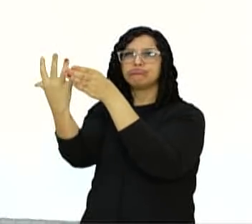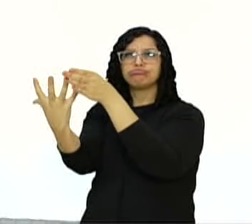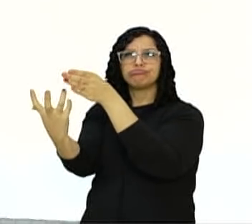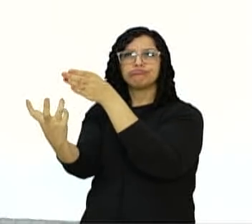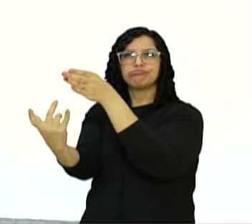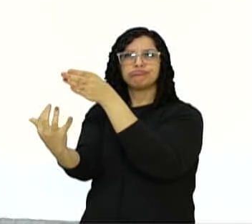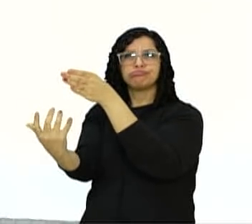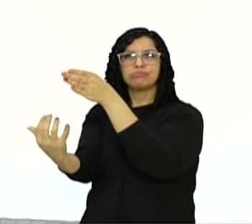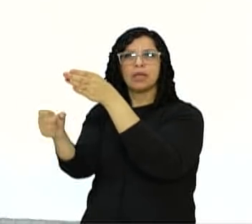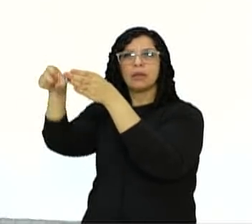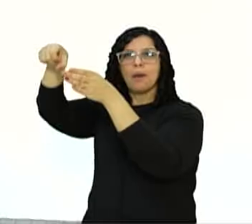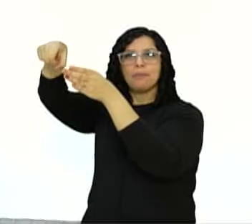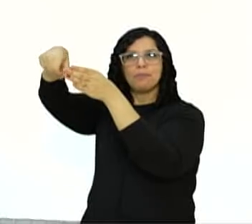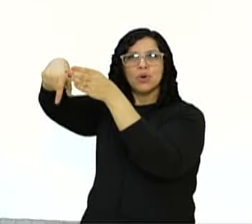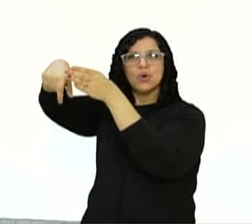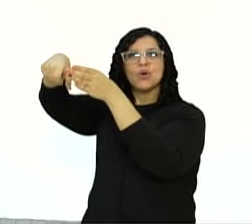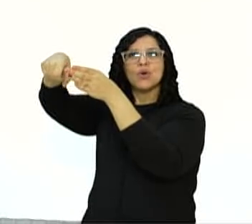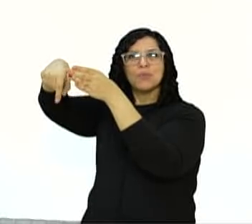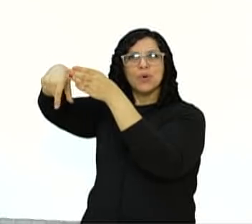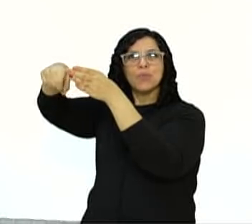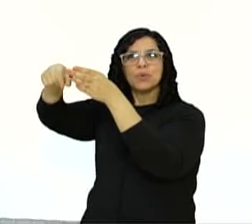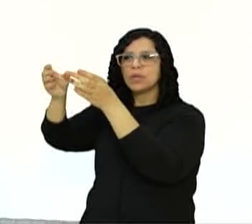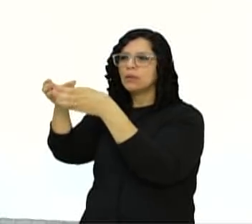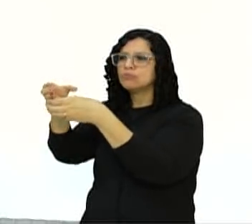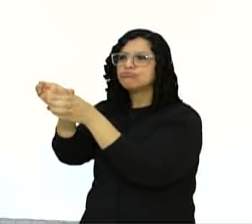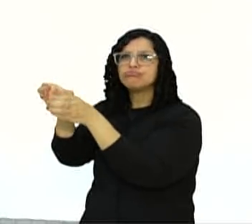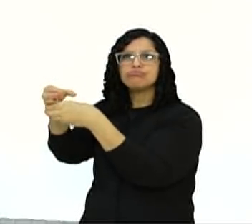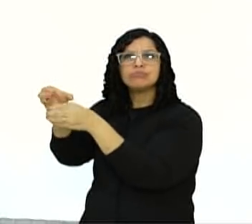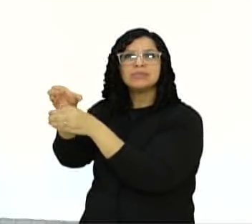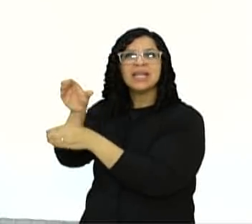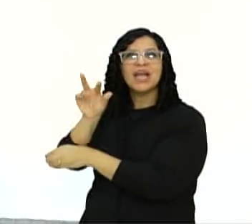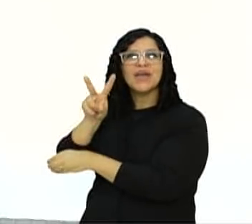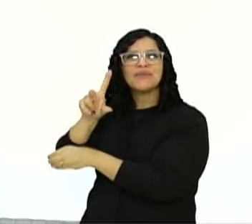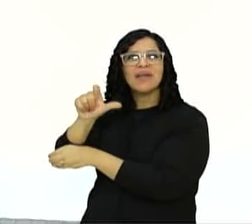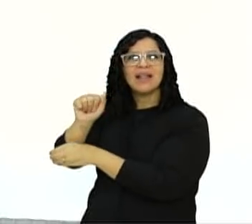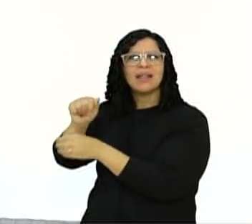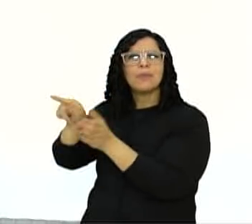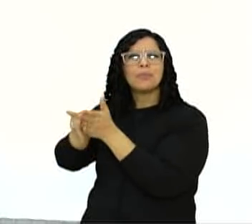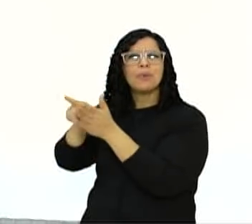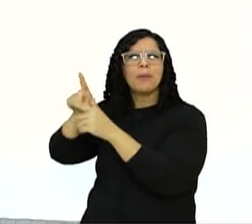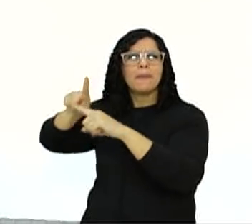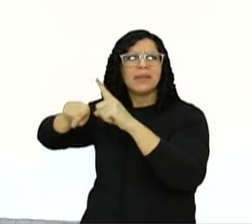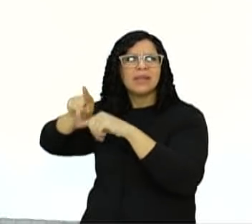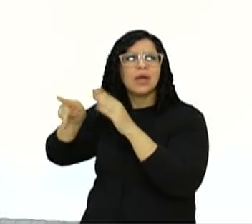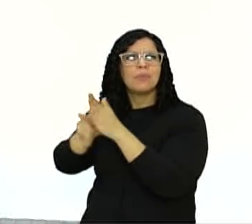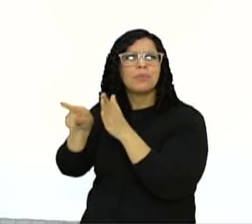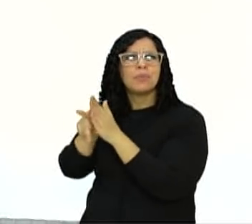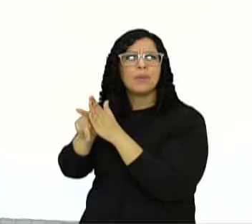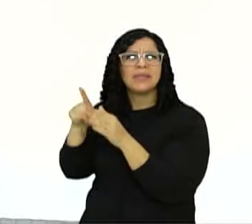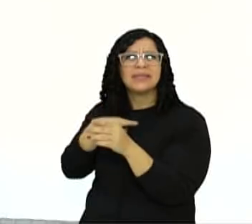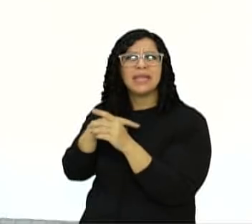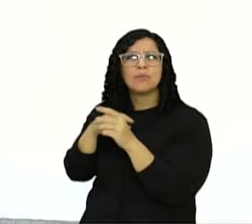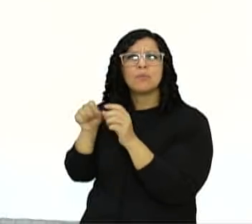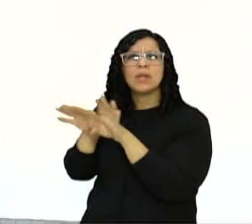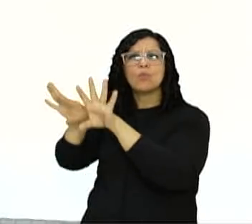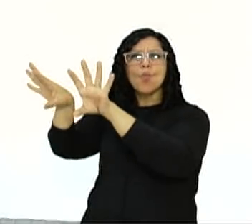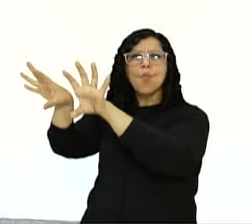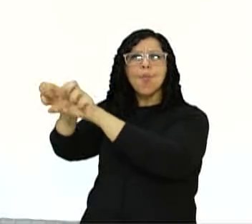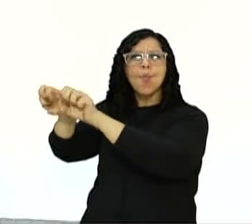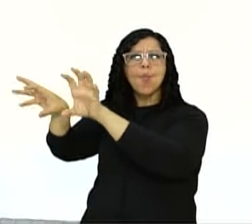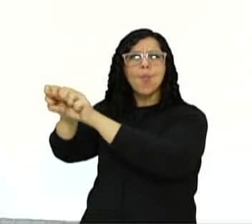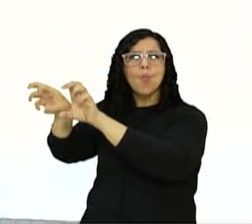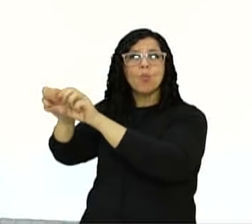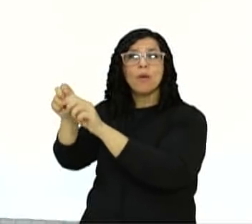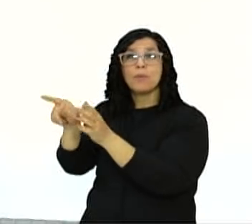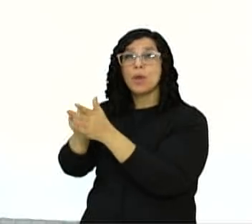ela passa de gota em gota por uma vela esterilizante. feita de material microporoso que